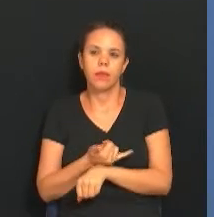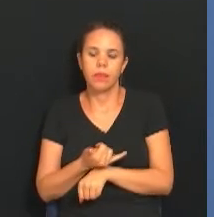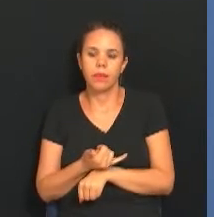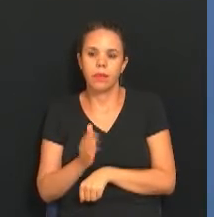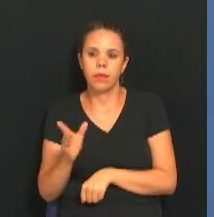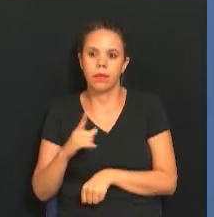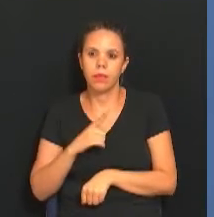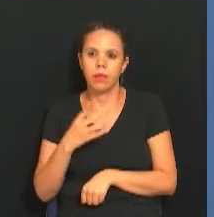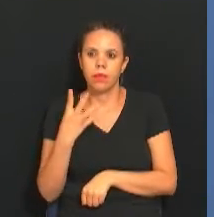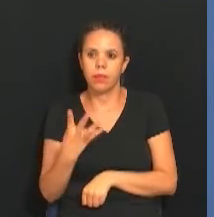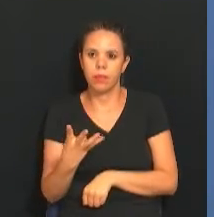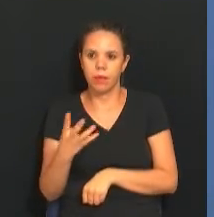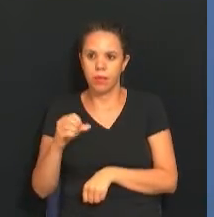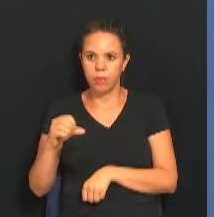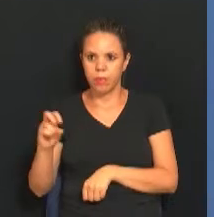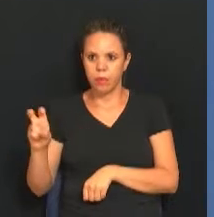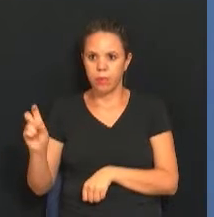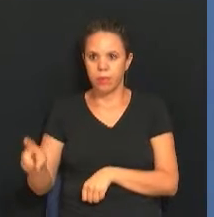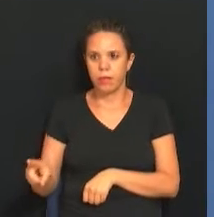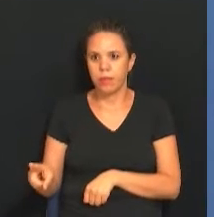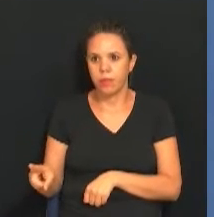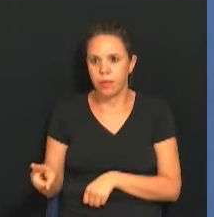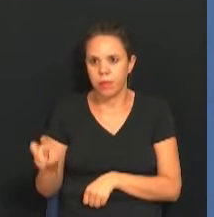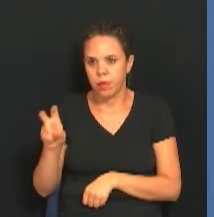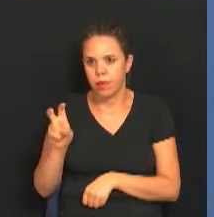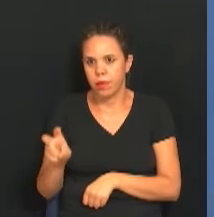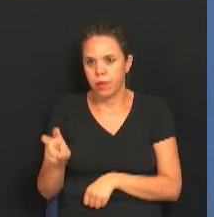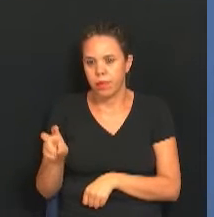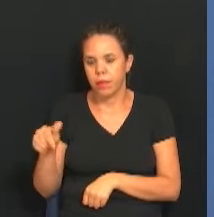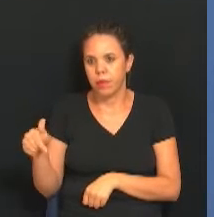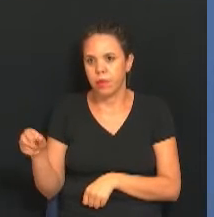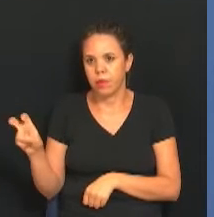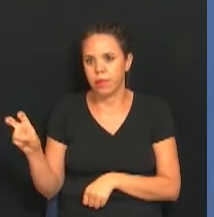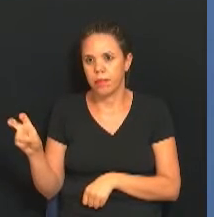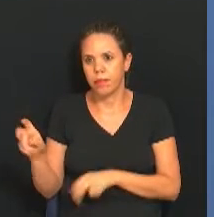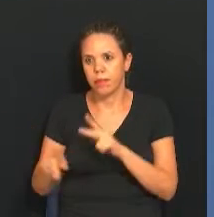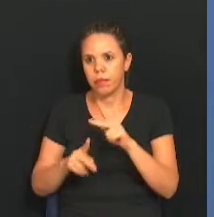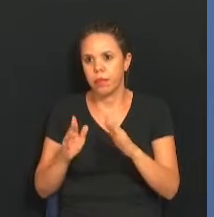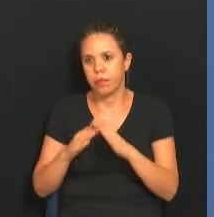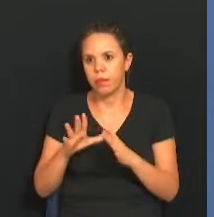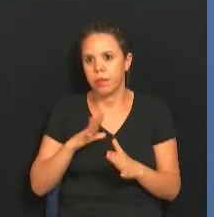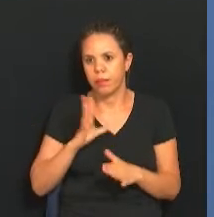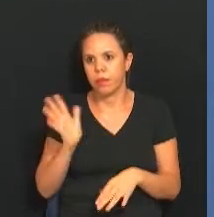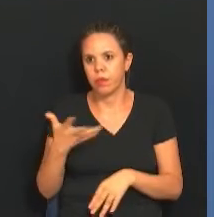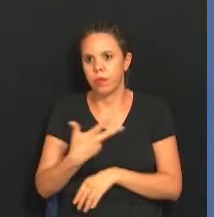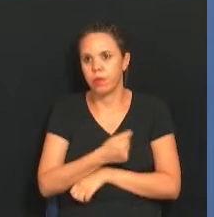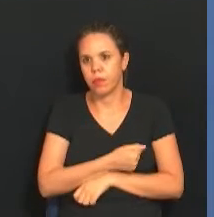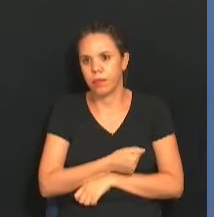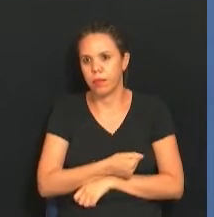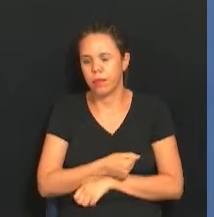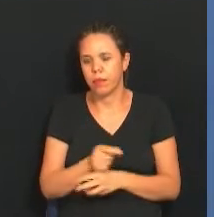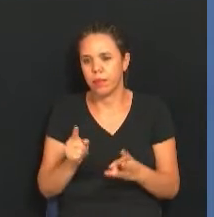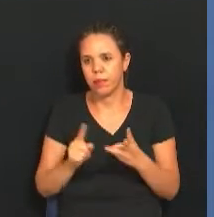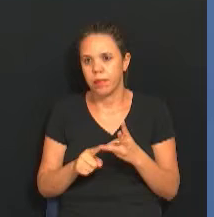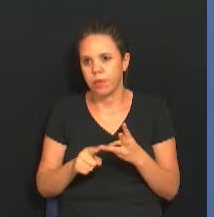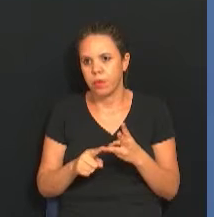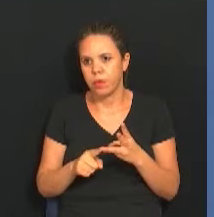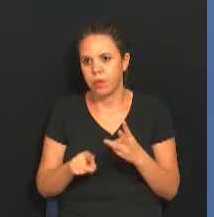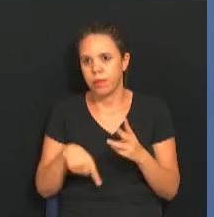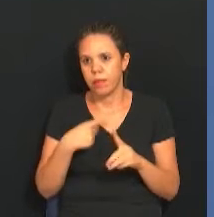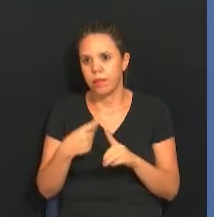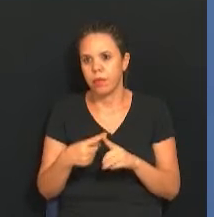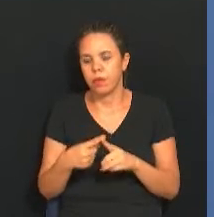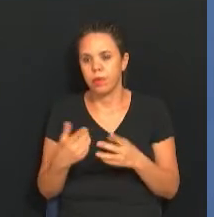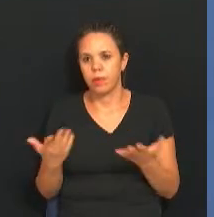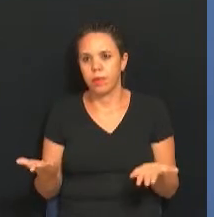já temos também 495 1575 moradores da cidade que tomaram a dose adicional